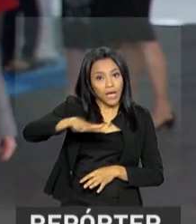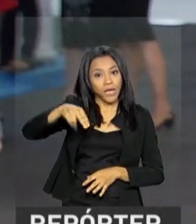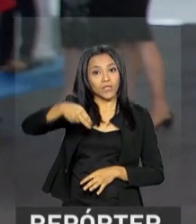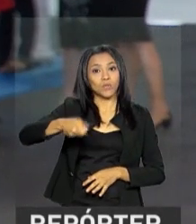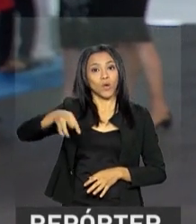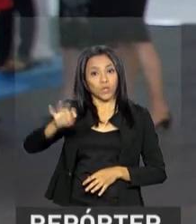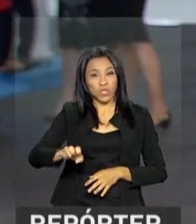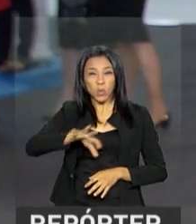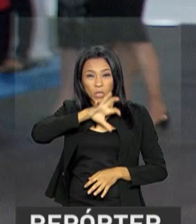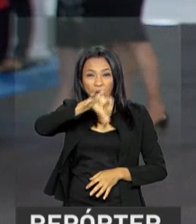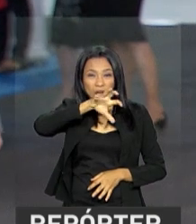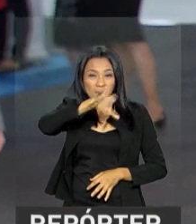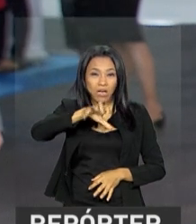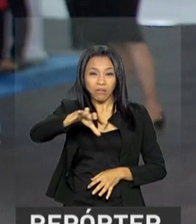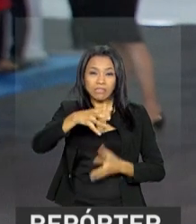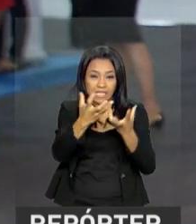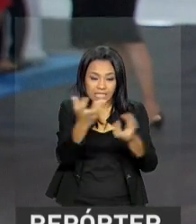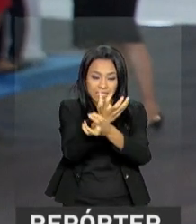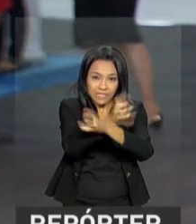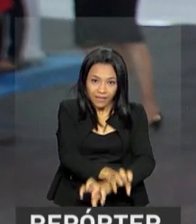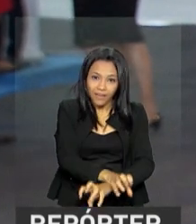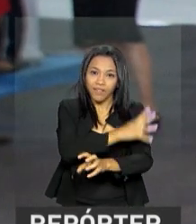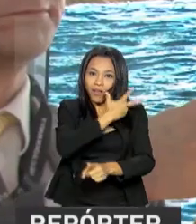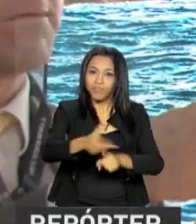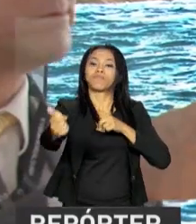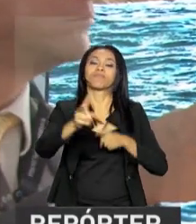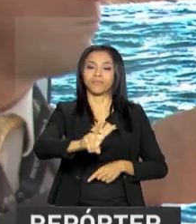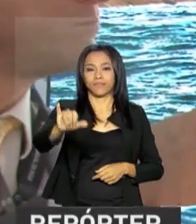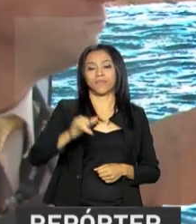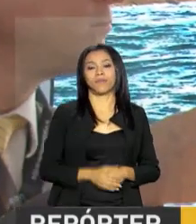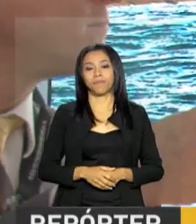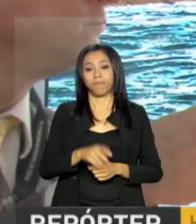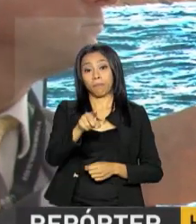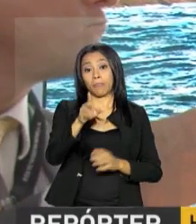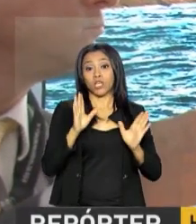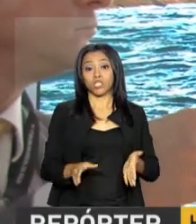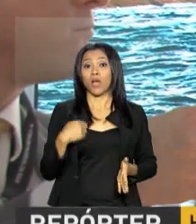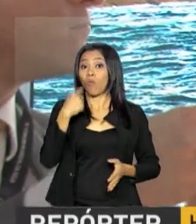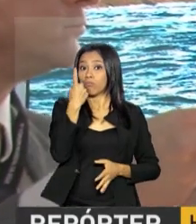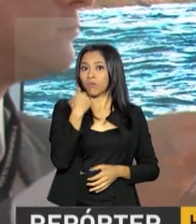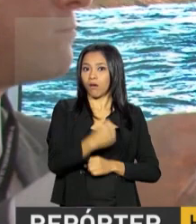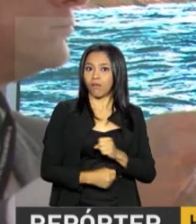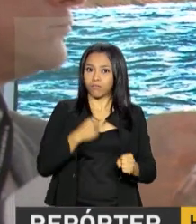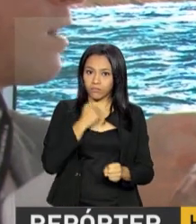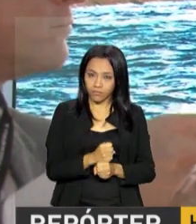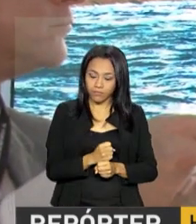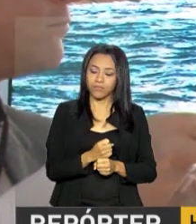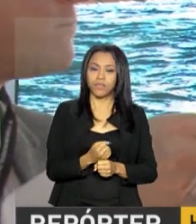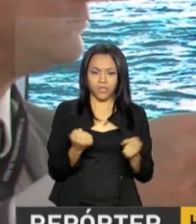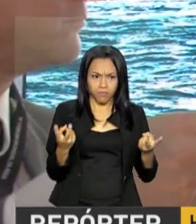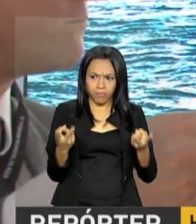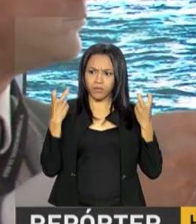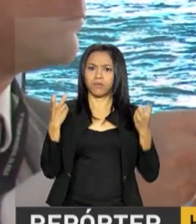dragão da seca do Nordeste está bem perto de ser derrotado. Acabamos de completar 1 ano e vivenciando a